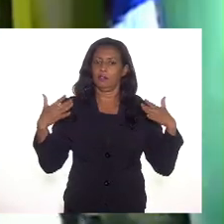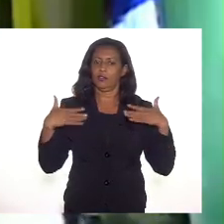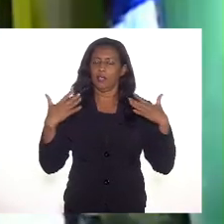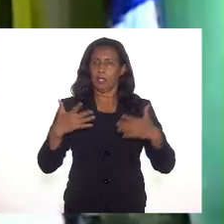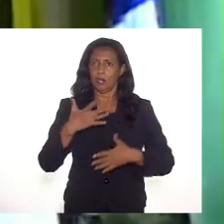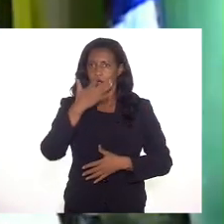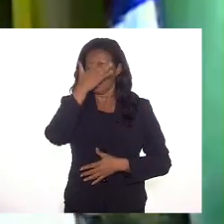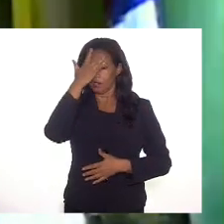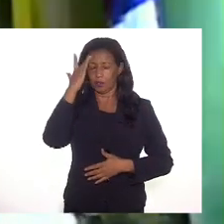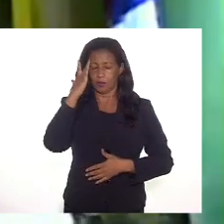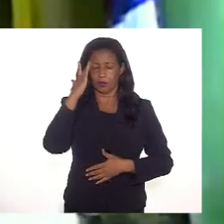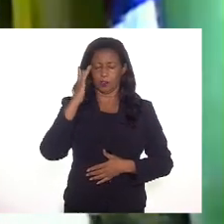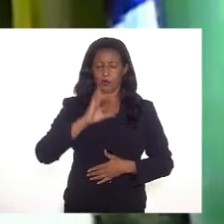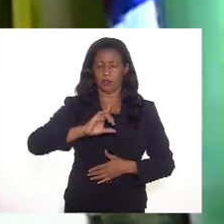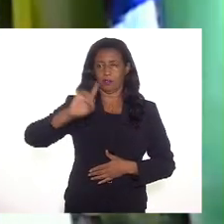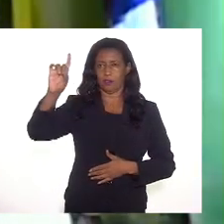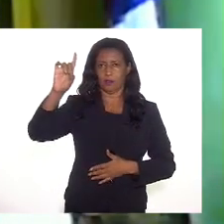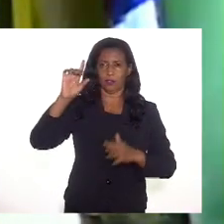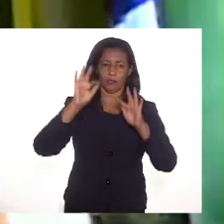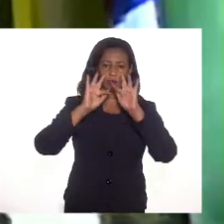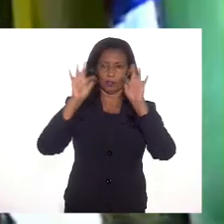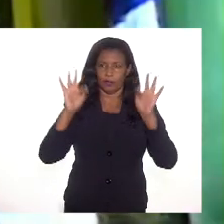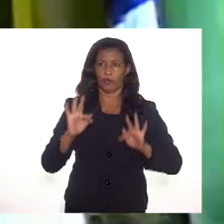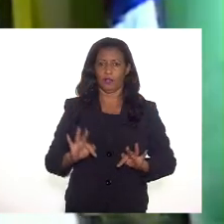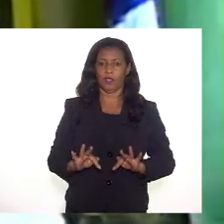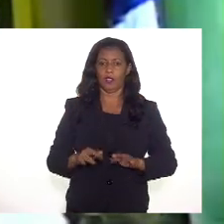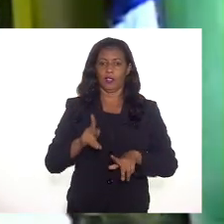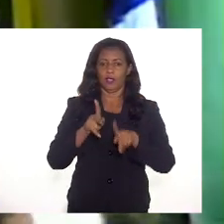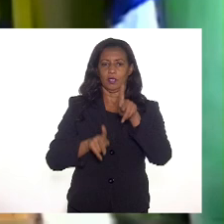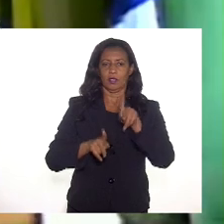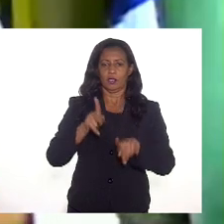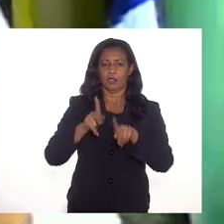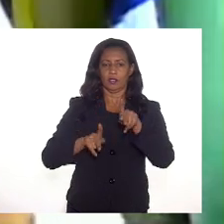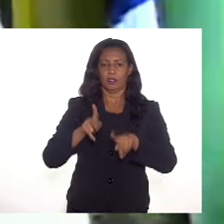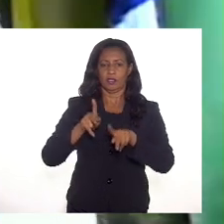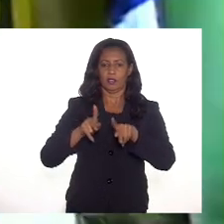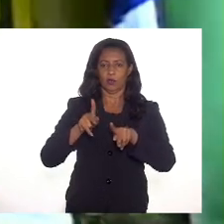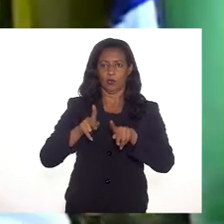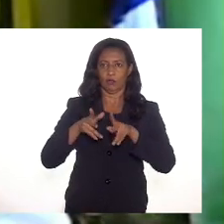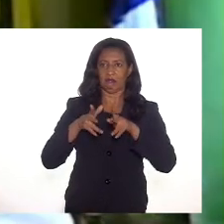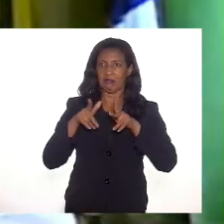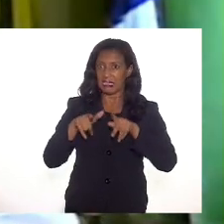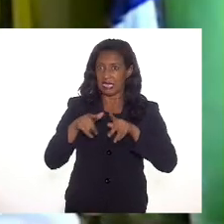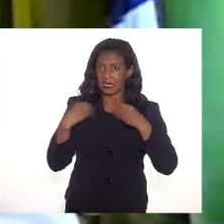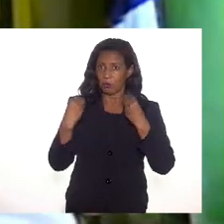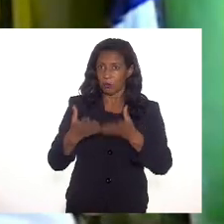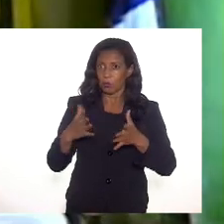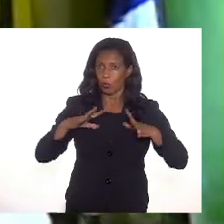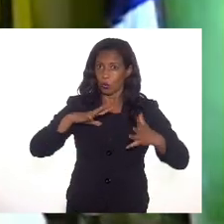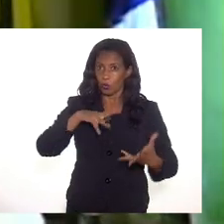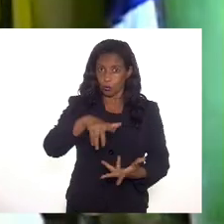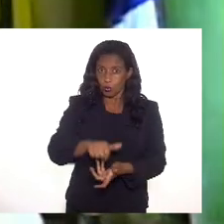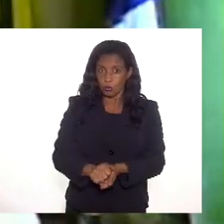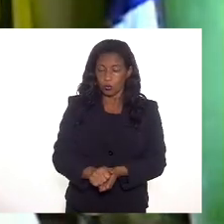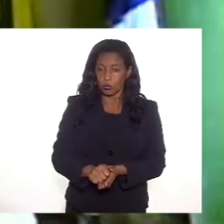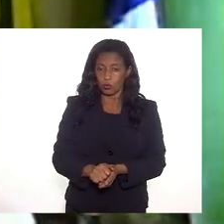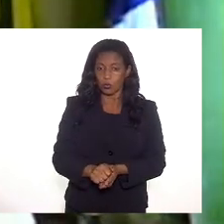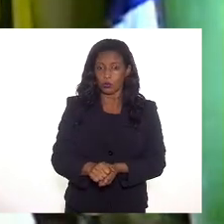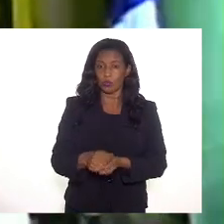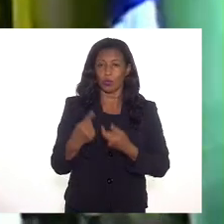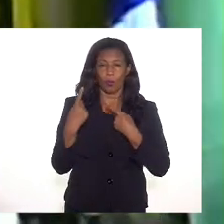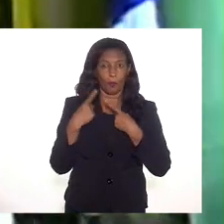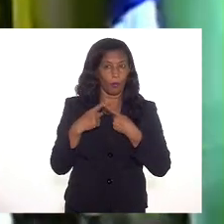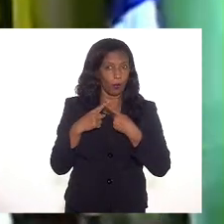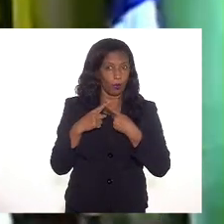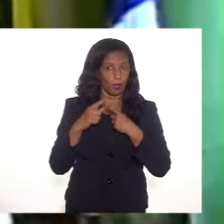Deus não anda feliz com o povo que ele botou no mundo. Porque estão